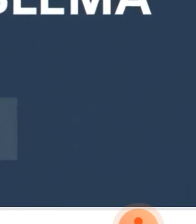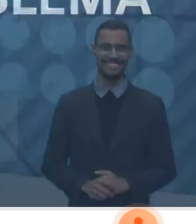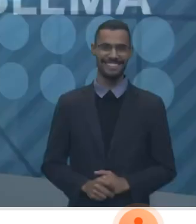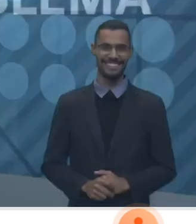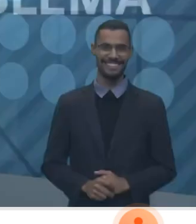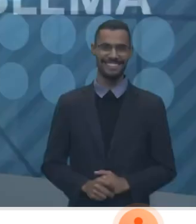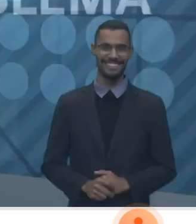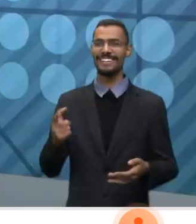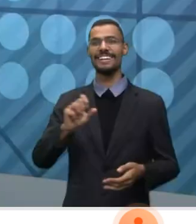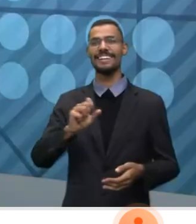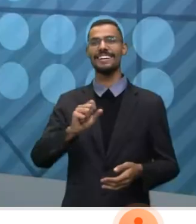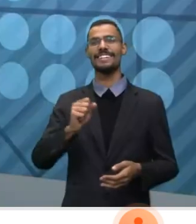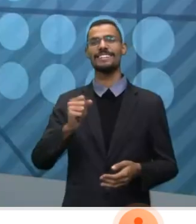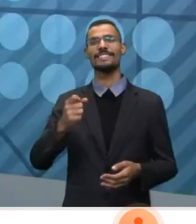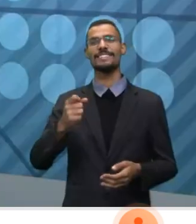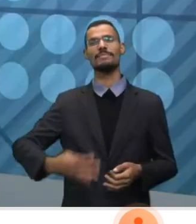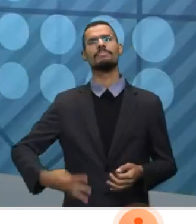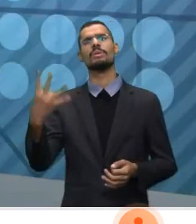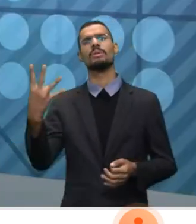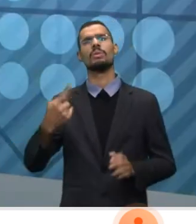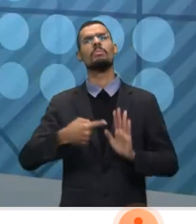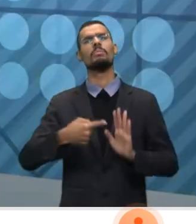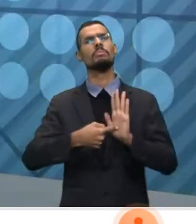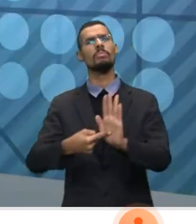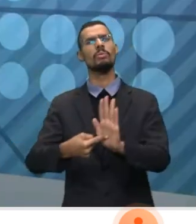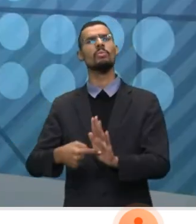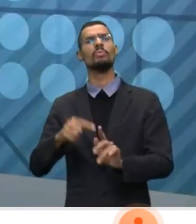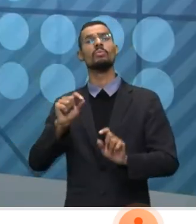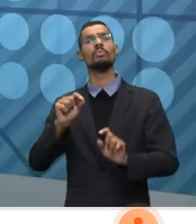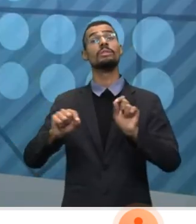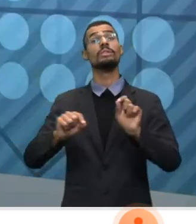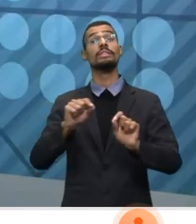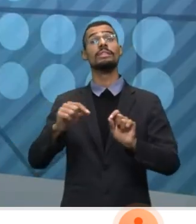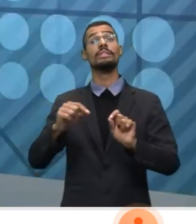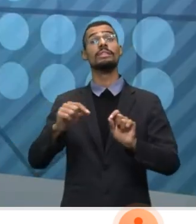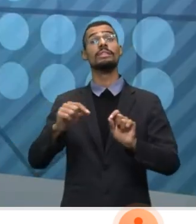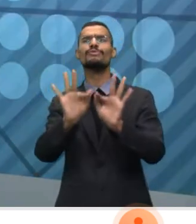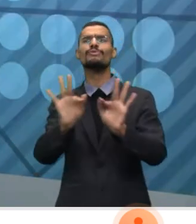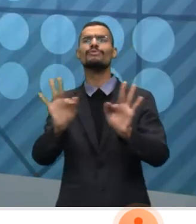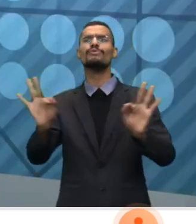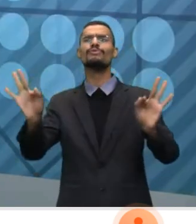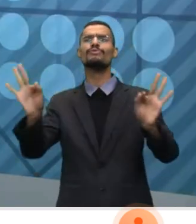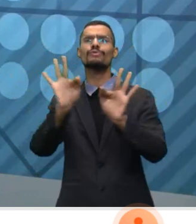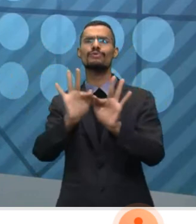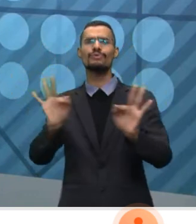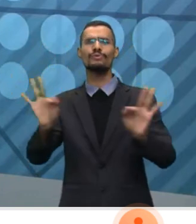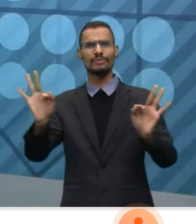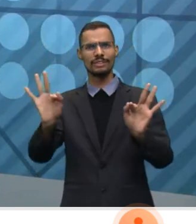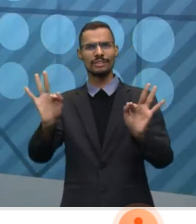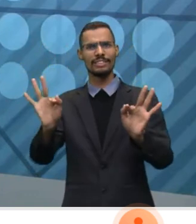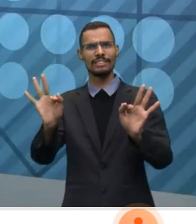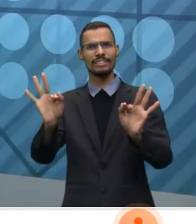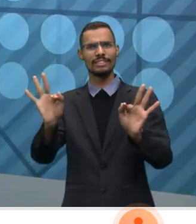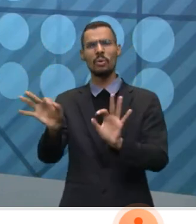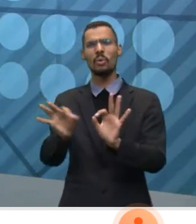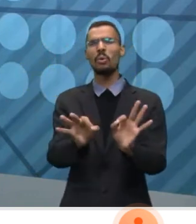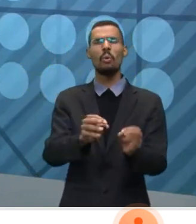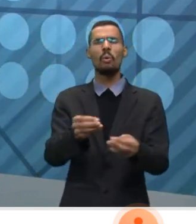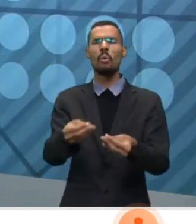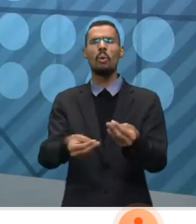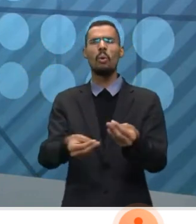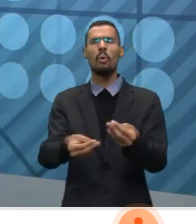A quarta SP vai apresentar, então, como que as frases elas são organizadas, né? Essas